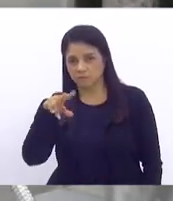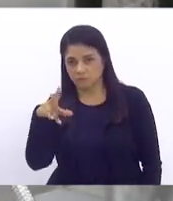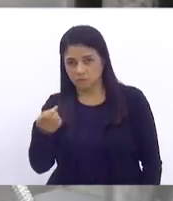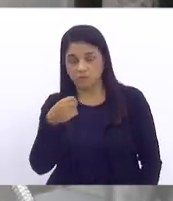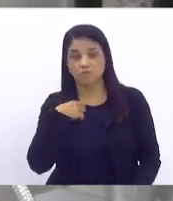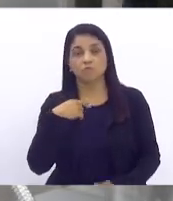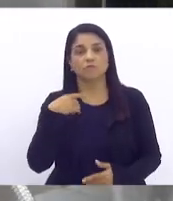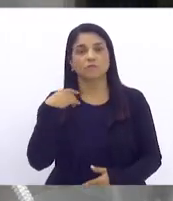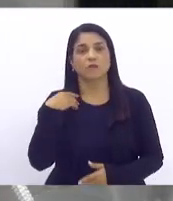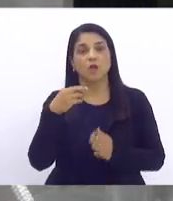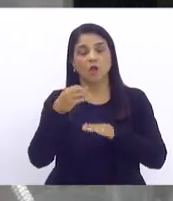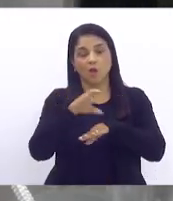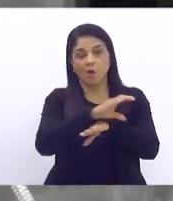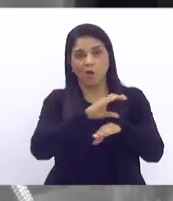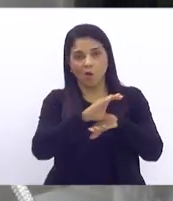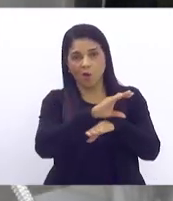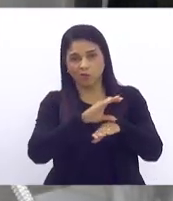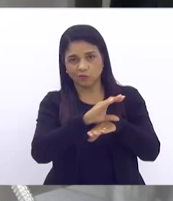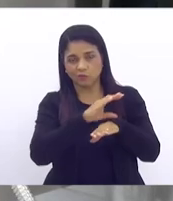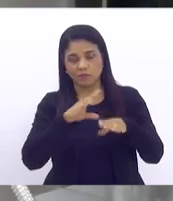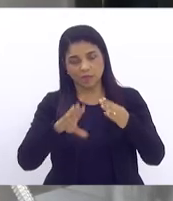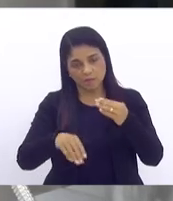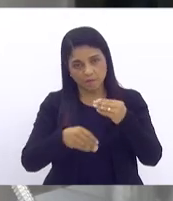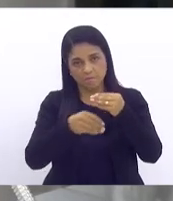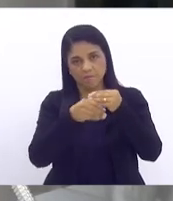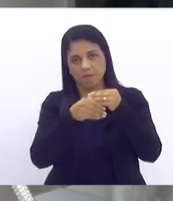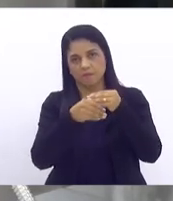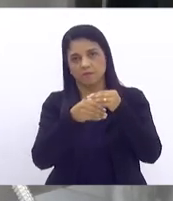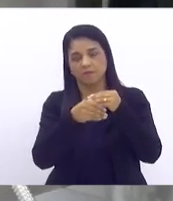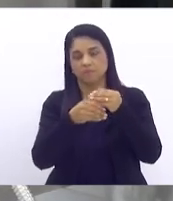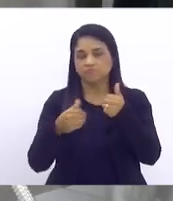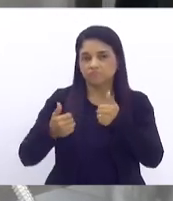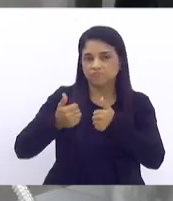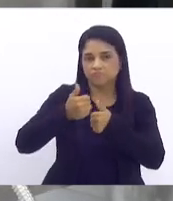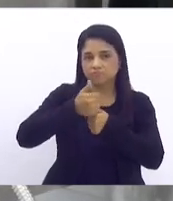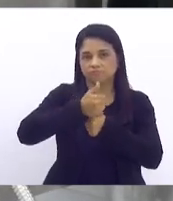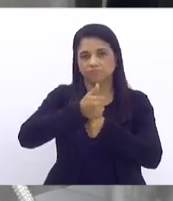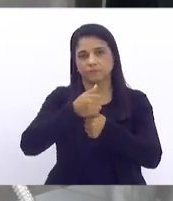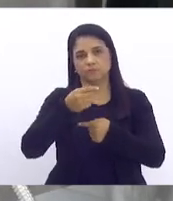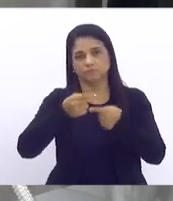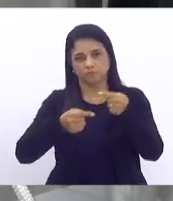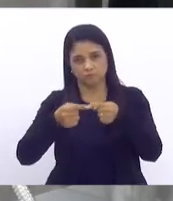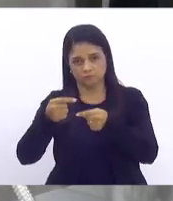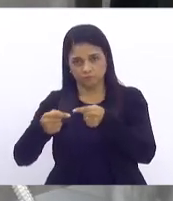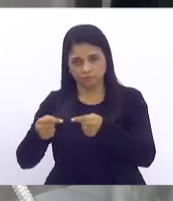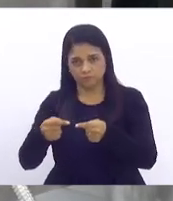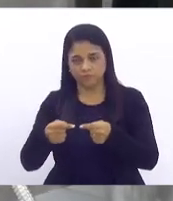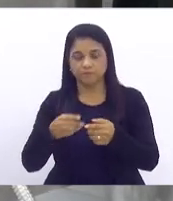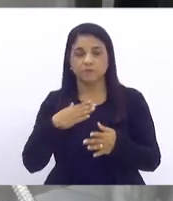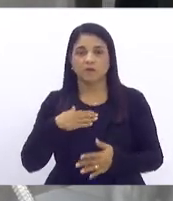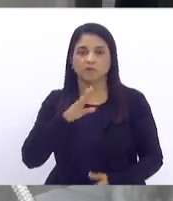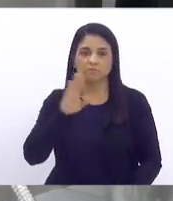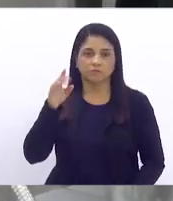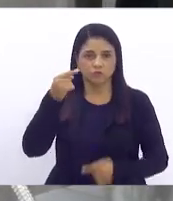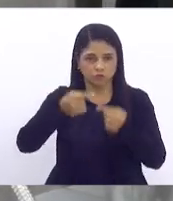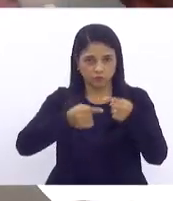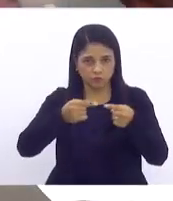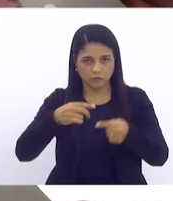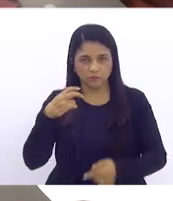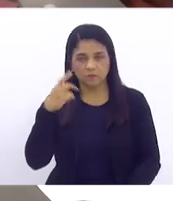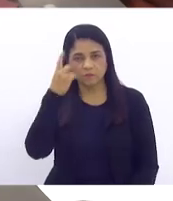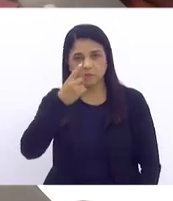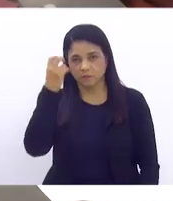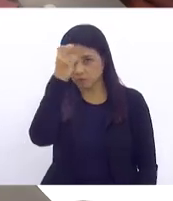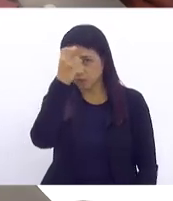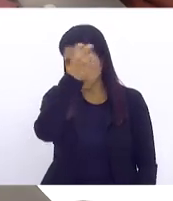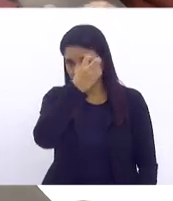pela constitucionalidade com emendas, concluindo por substitutivo em discussão. Para discutir, presidente. Para discutir a matéria, deputada Verônica Lima.